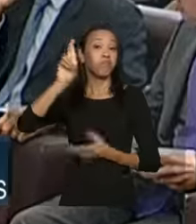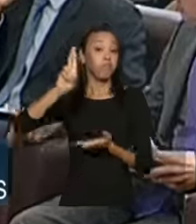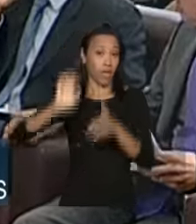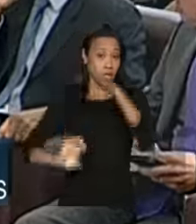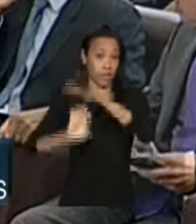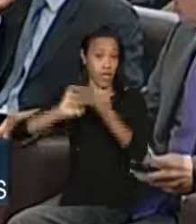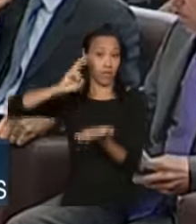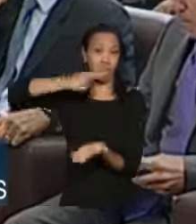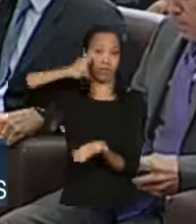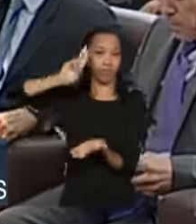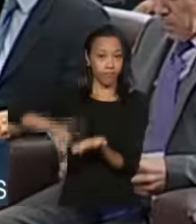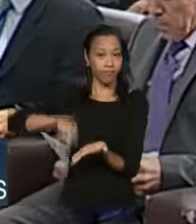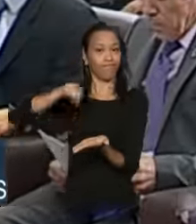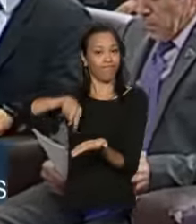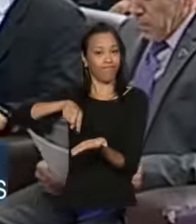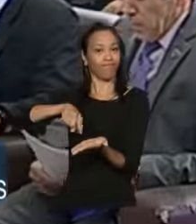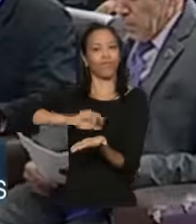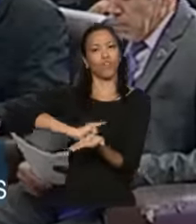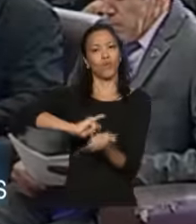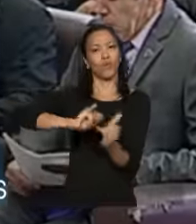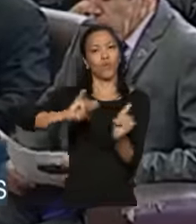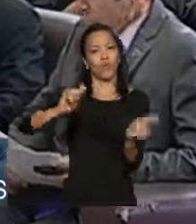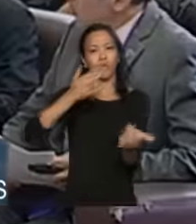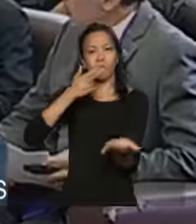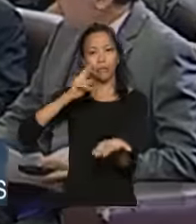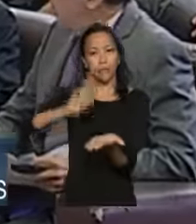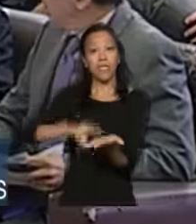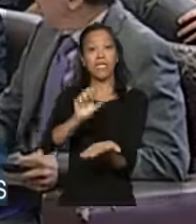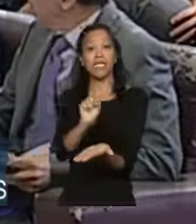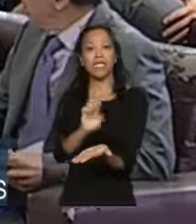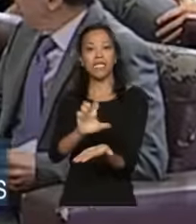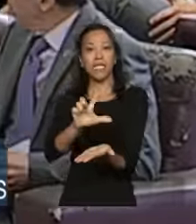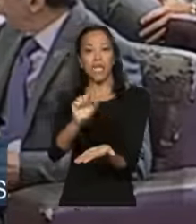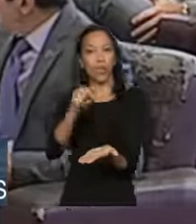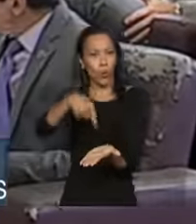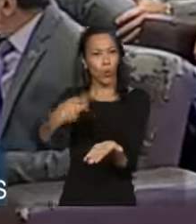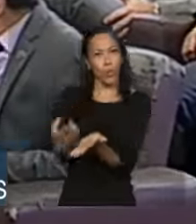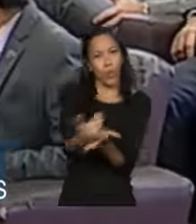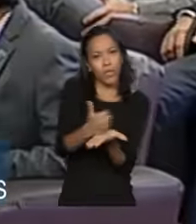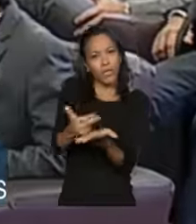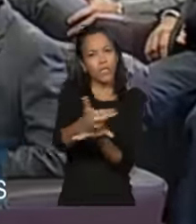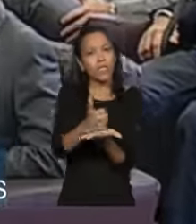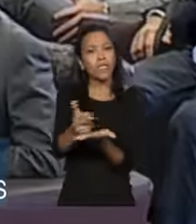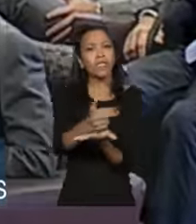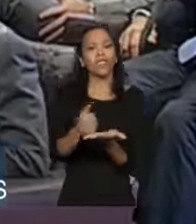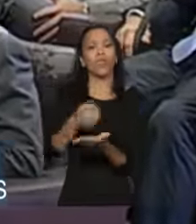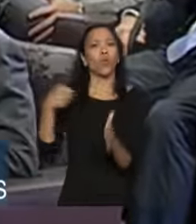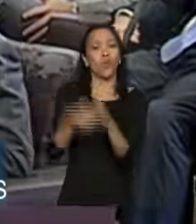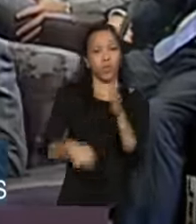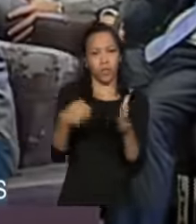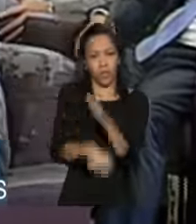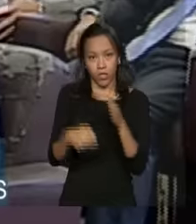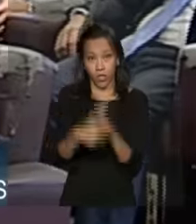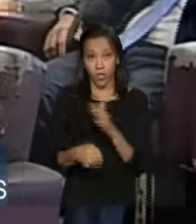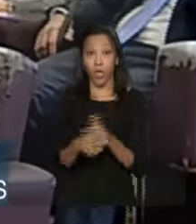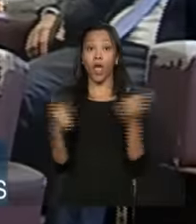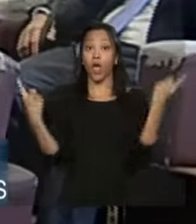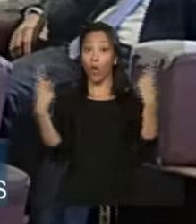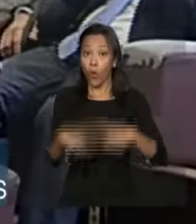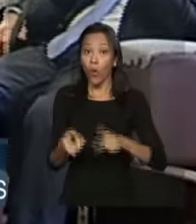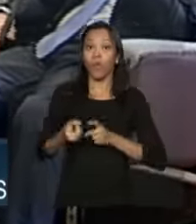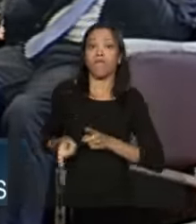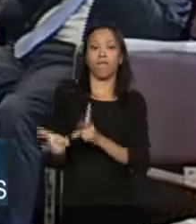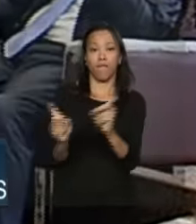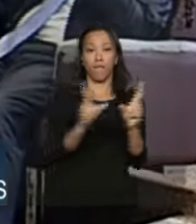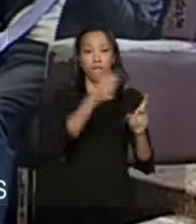especial série América luta contra o tráfico de pessoas para a apresentação